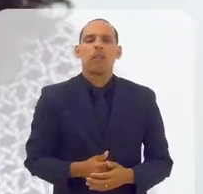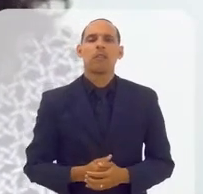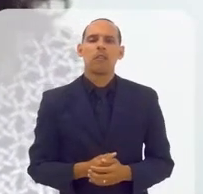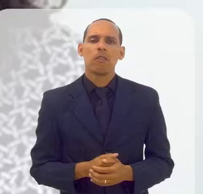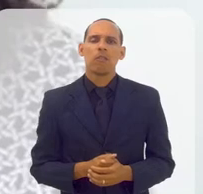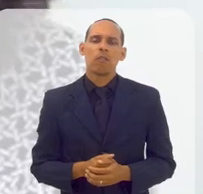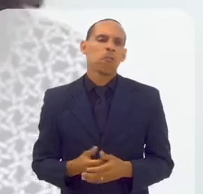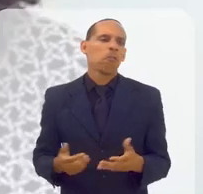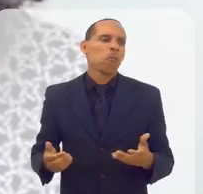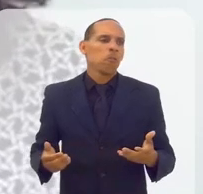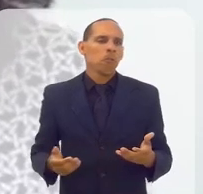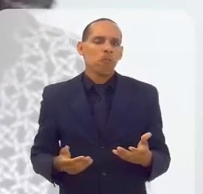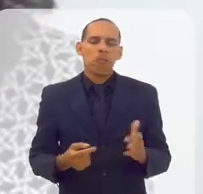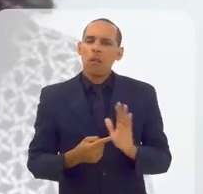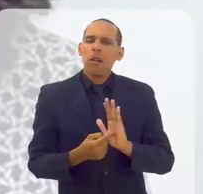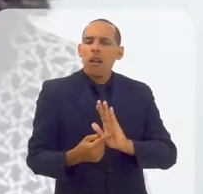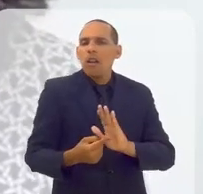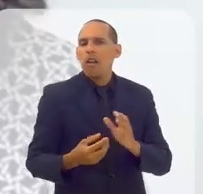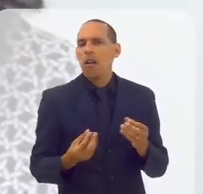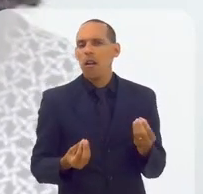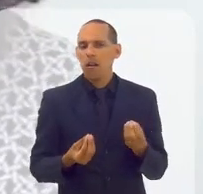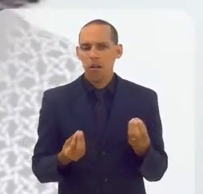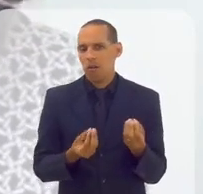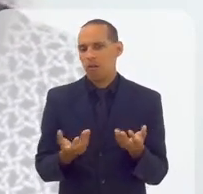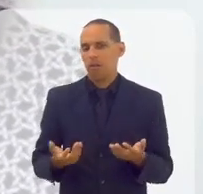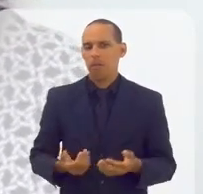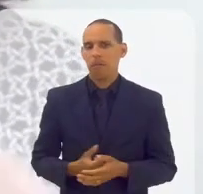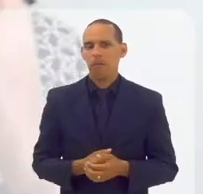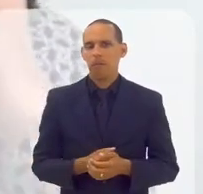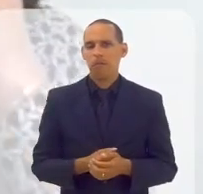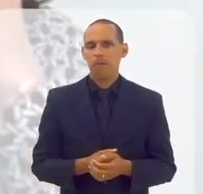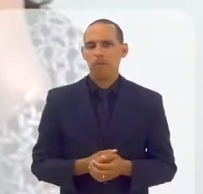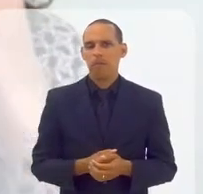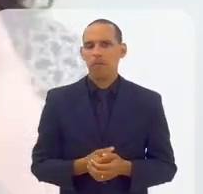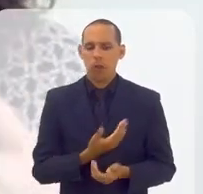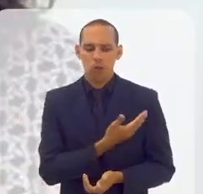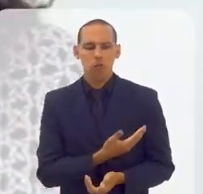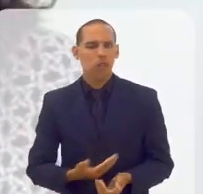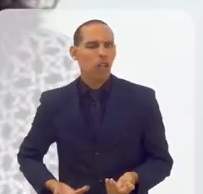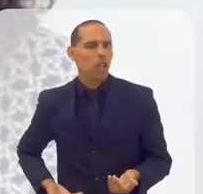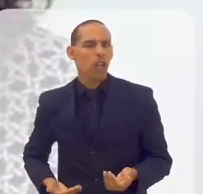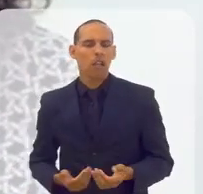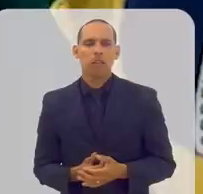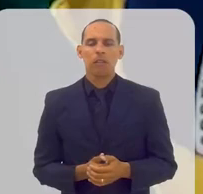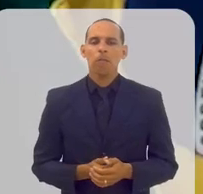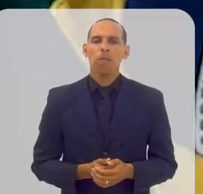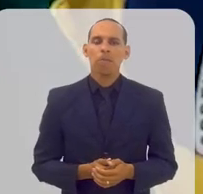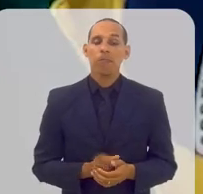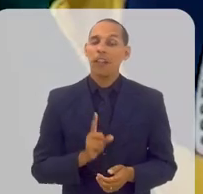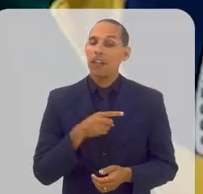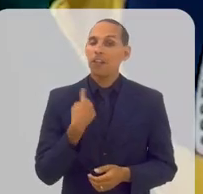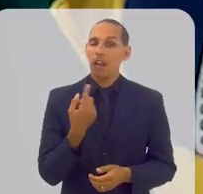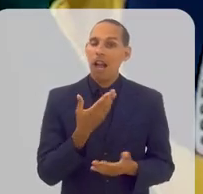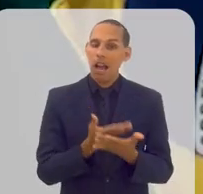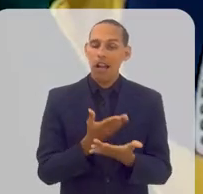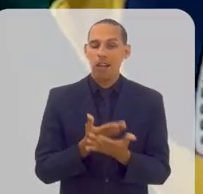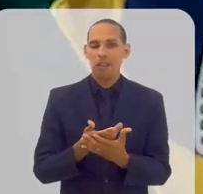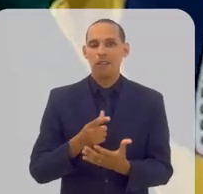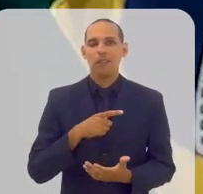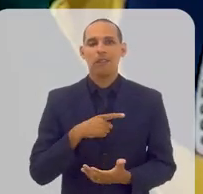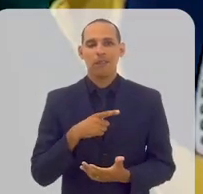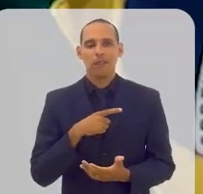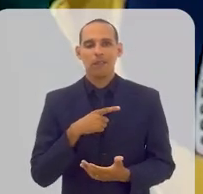alunos, como é que eles são apresentados ao poder público ou como sugestão? Nós temos as